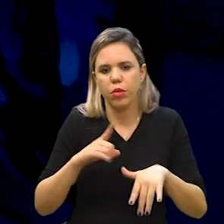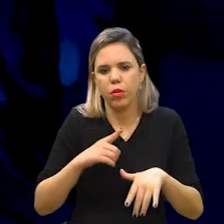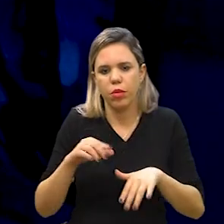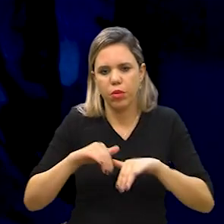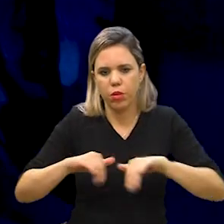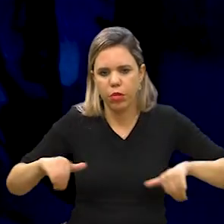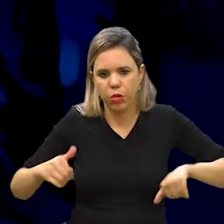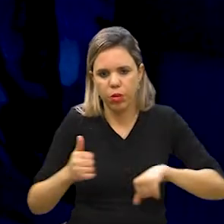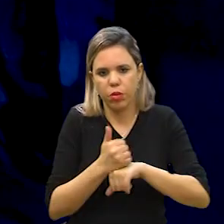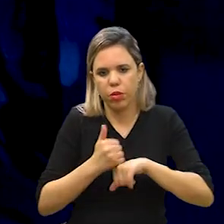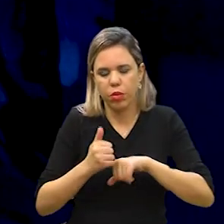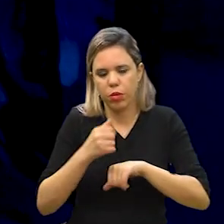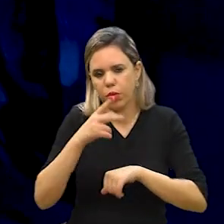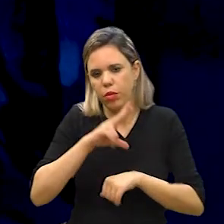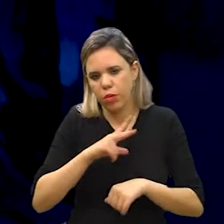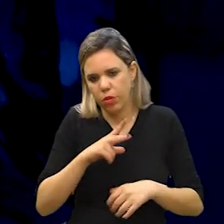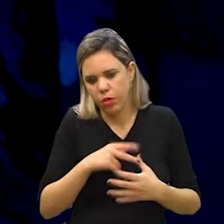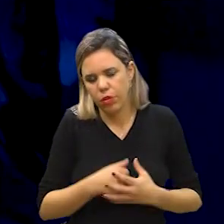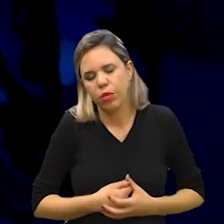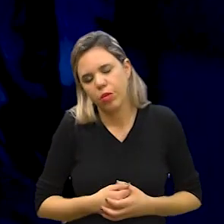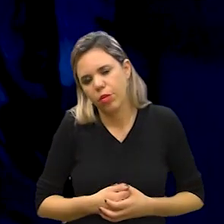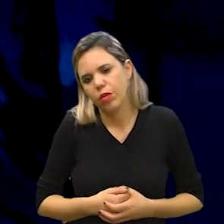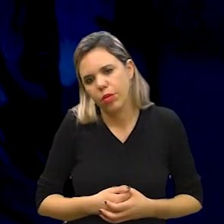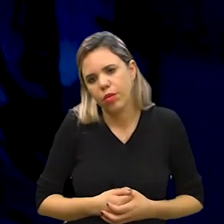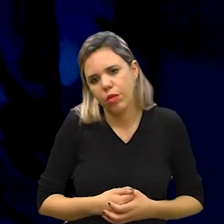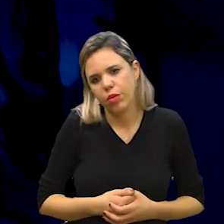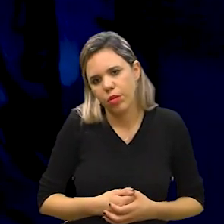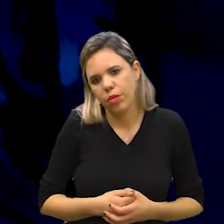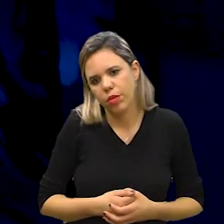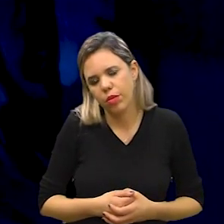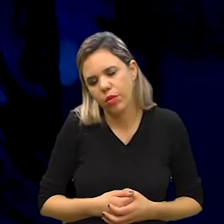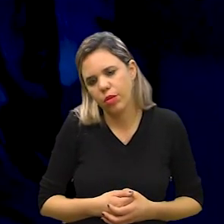quando a gente às vezes tem que separar o profissional do pessoal.